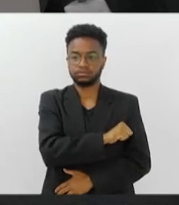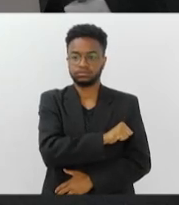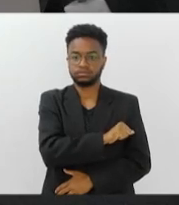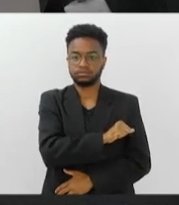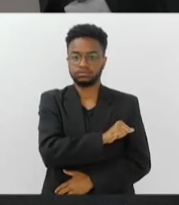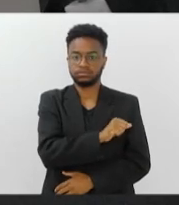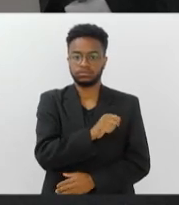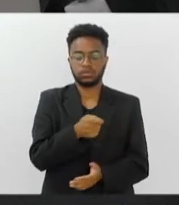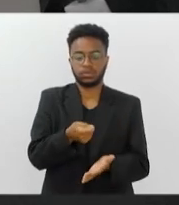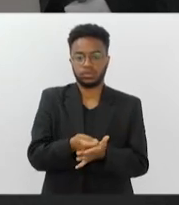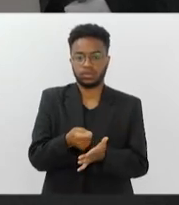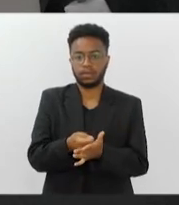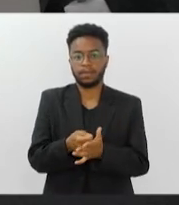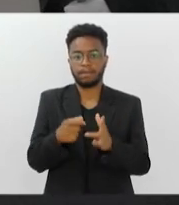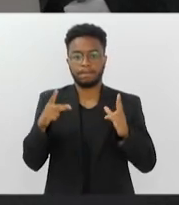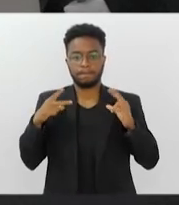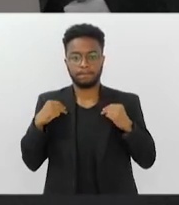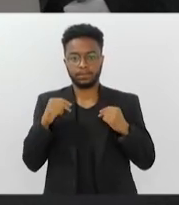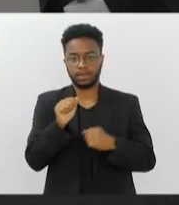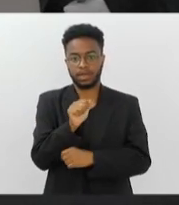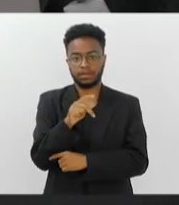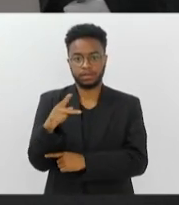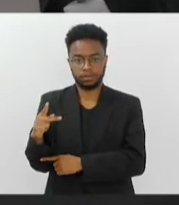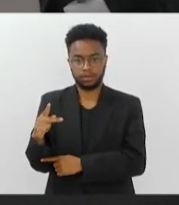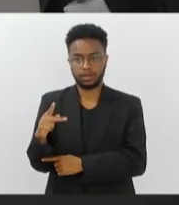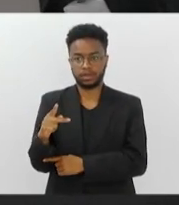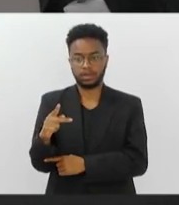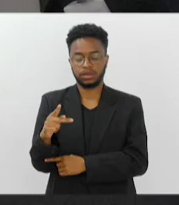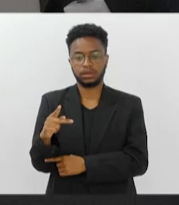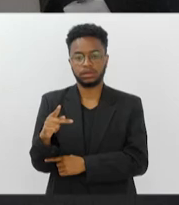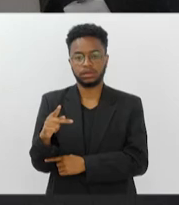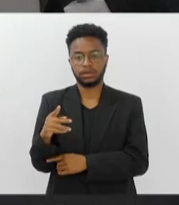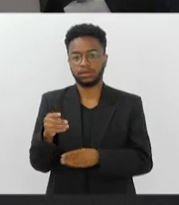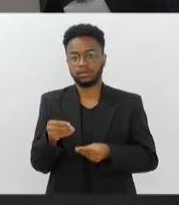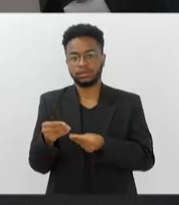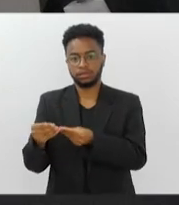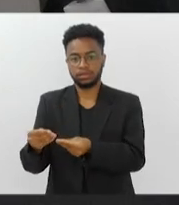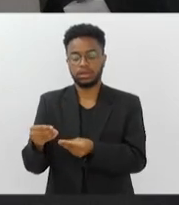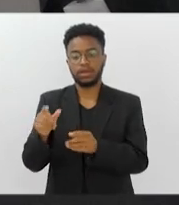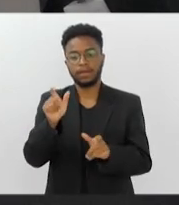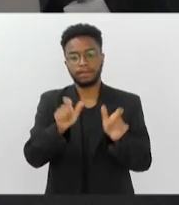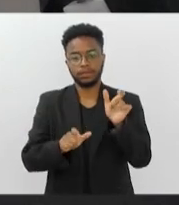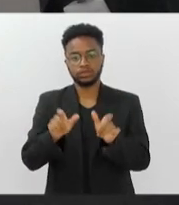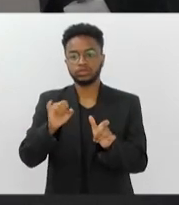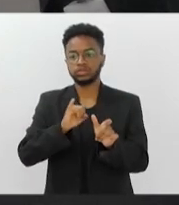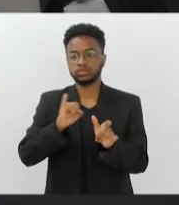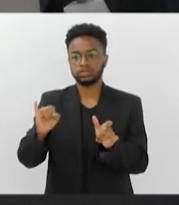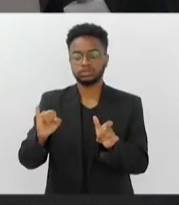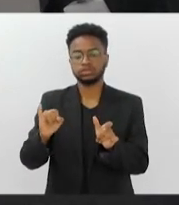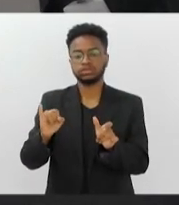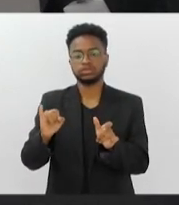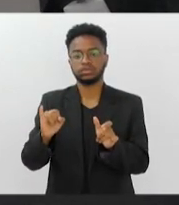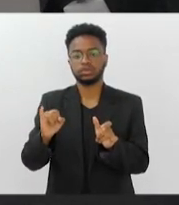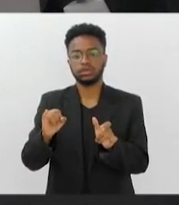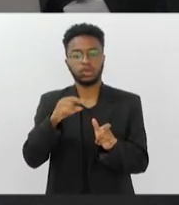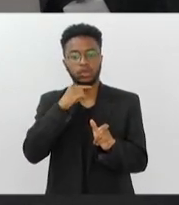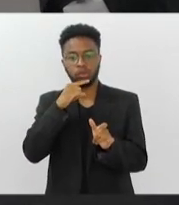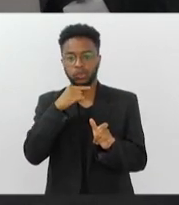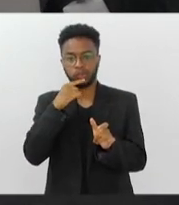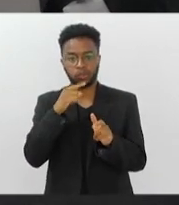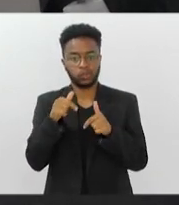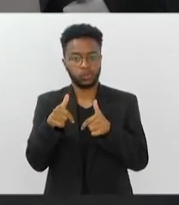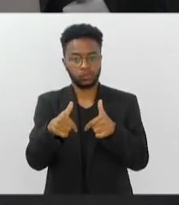do motorista de aplicativo de encaminhar passageiros em estado de incapacidade às autoridades